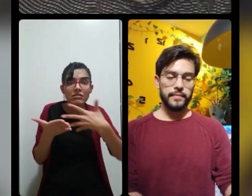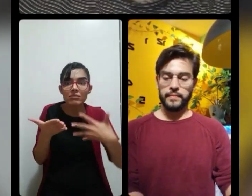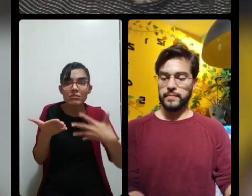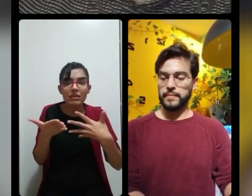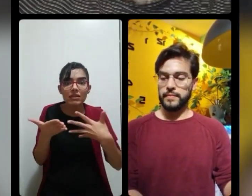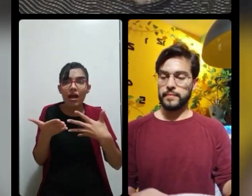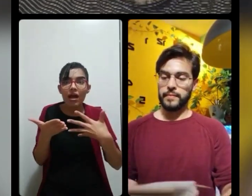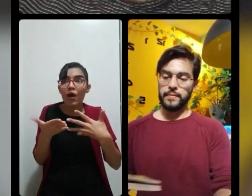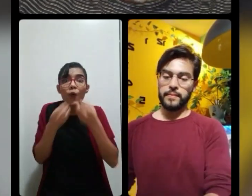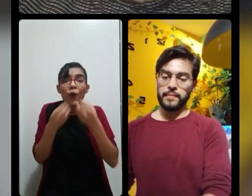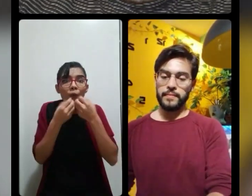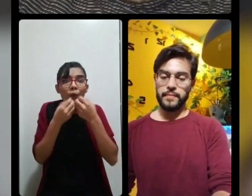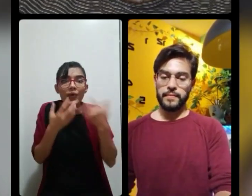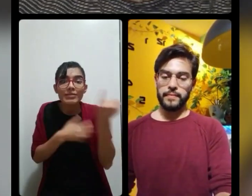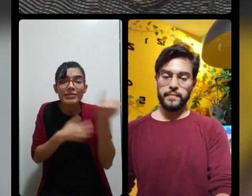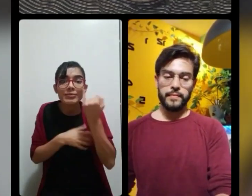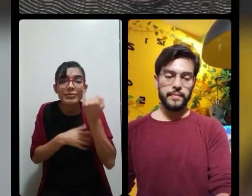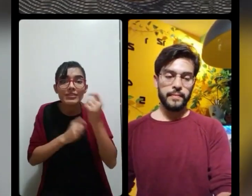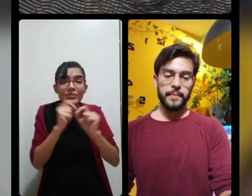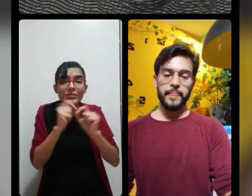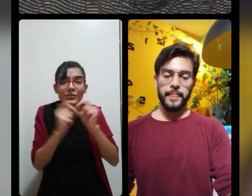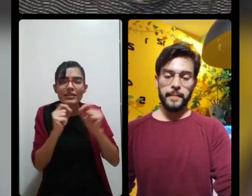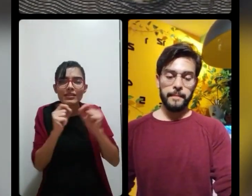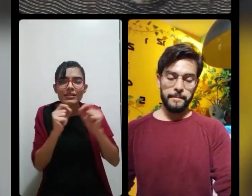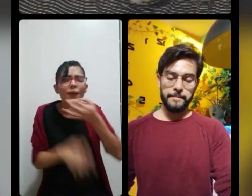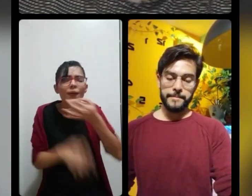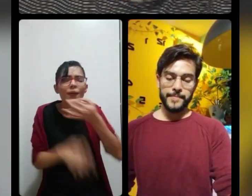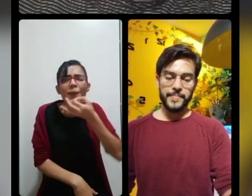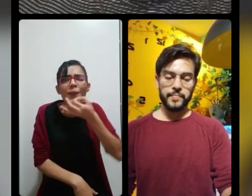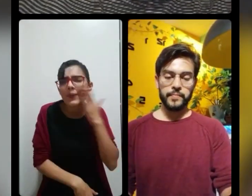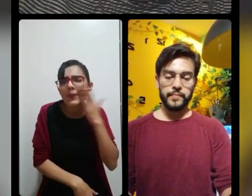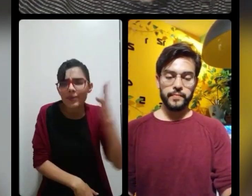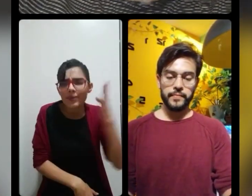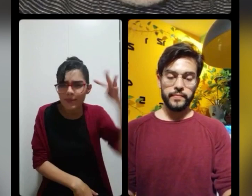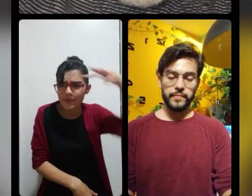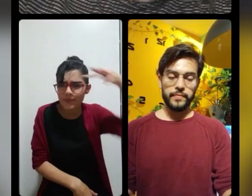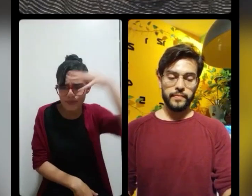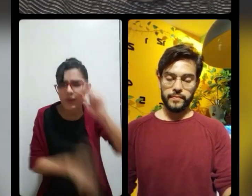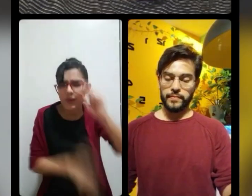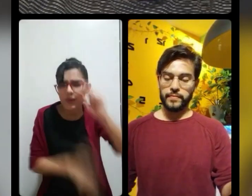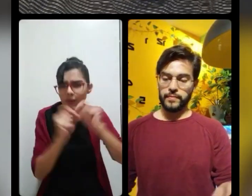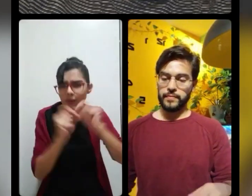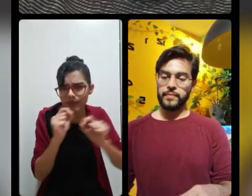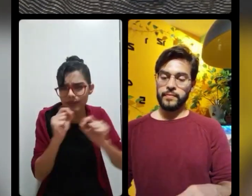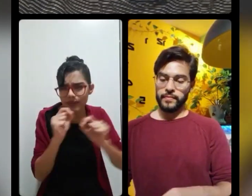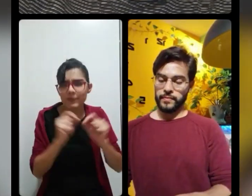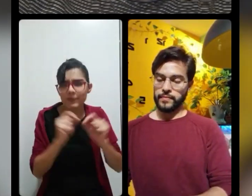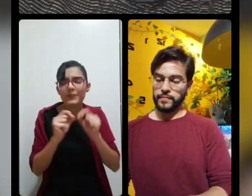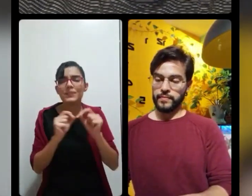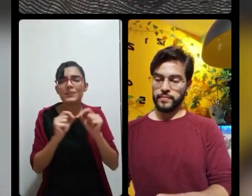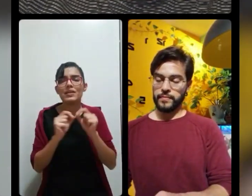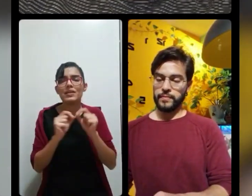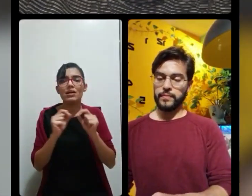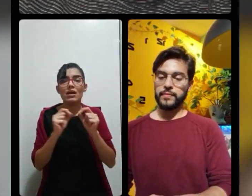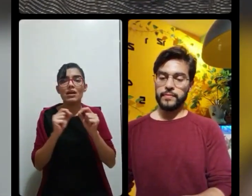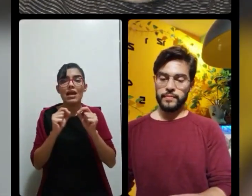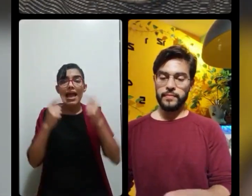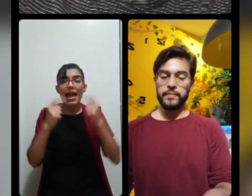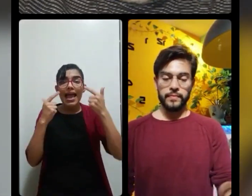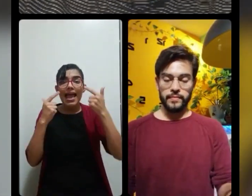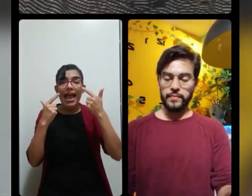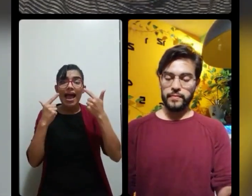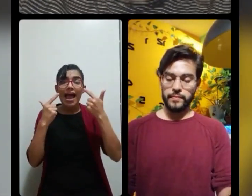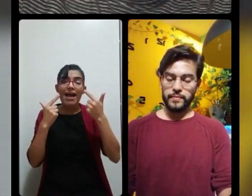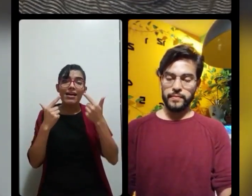de Cascudo, é isso que eu queria ouvir sua opinião, eu acho que é em contaminar a linguagem de sinais do que